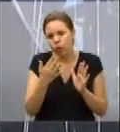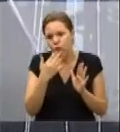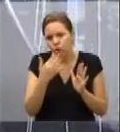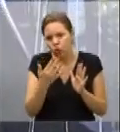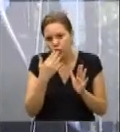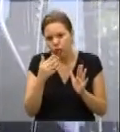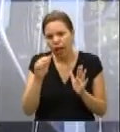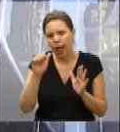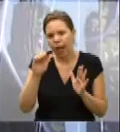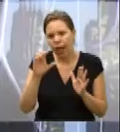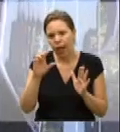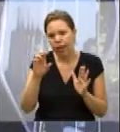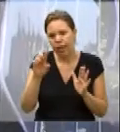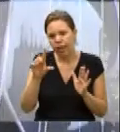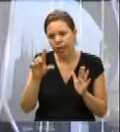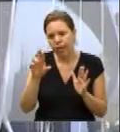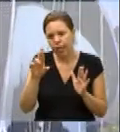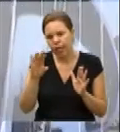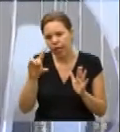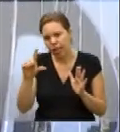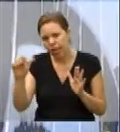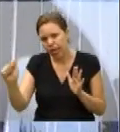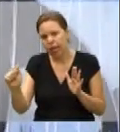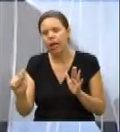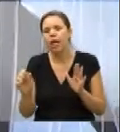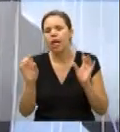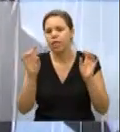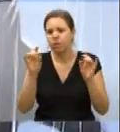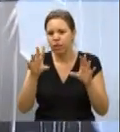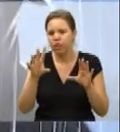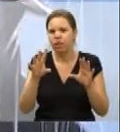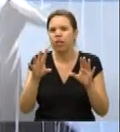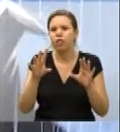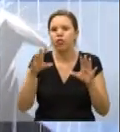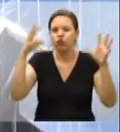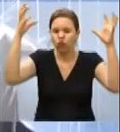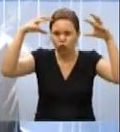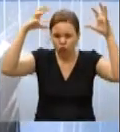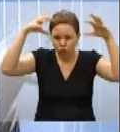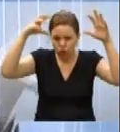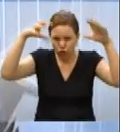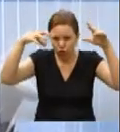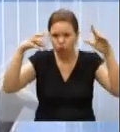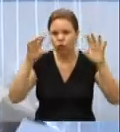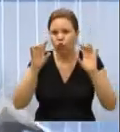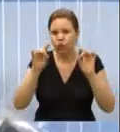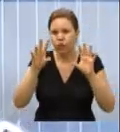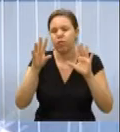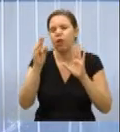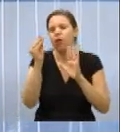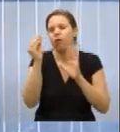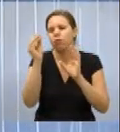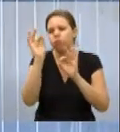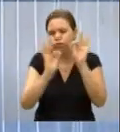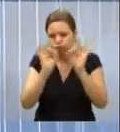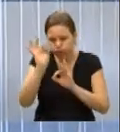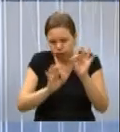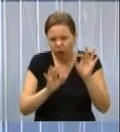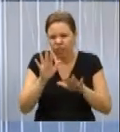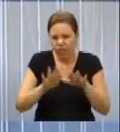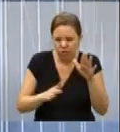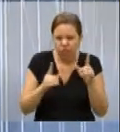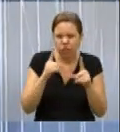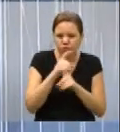acrílica. Tem alguns efeitos diferentes aí, como essa chuva que eu fiz aí. Então todo trabalho tem um grau de dificuldade,